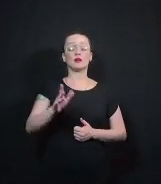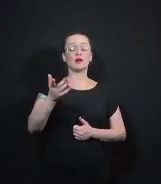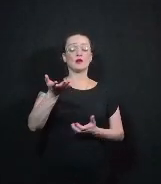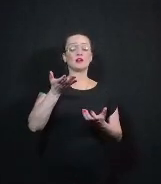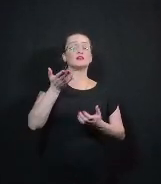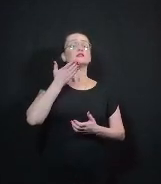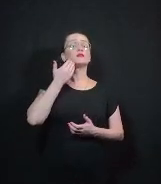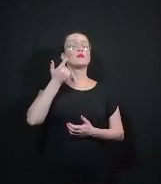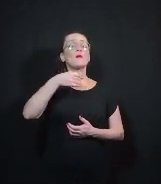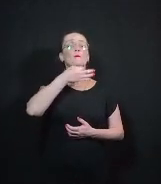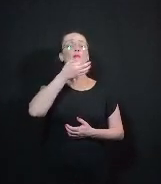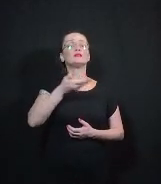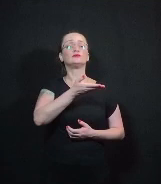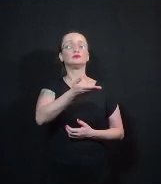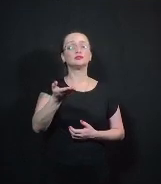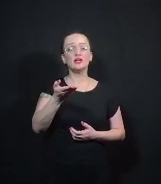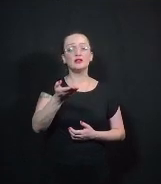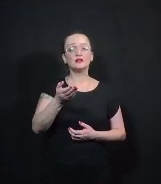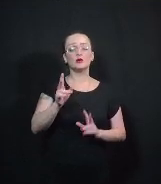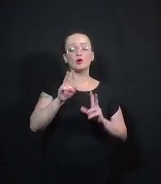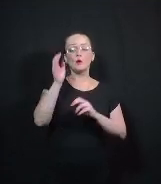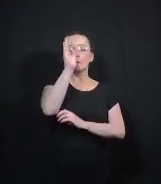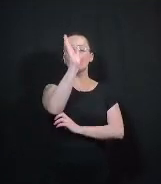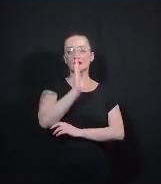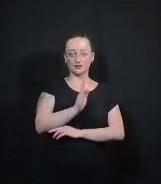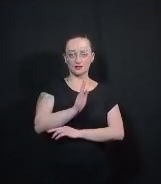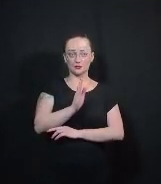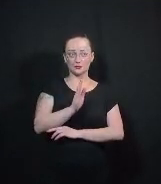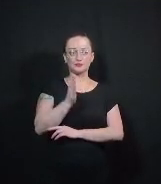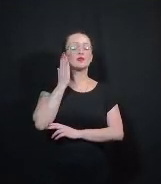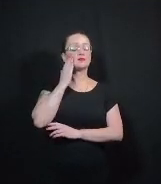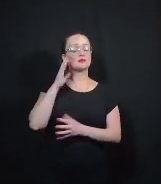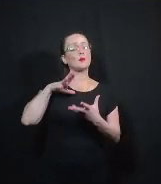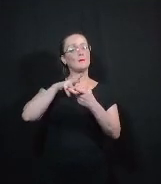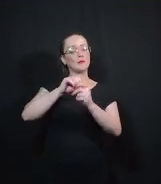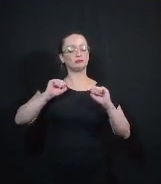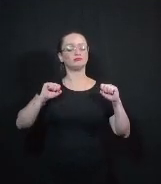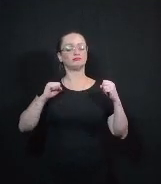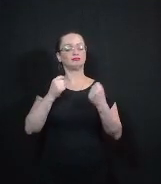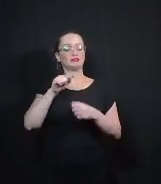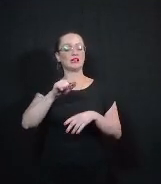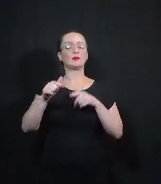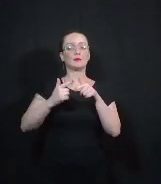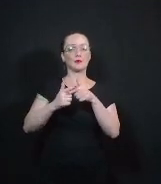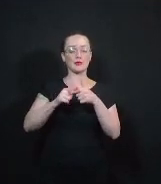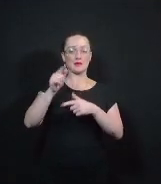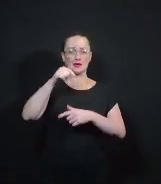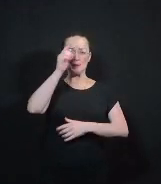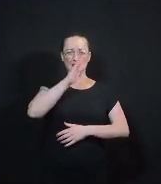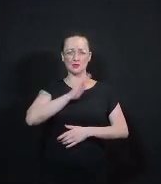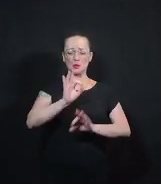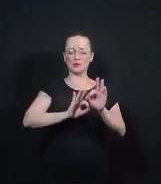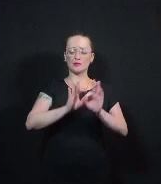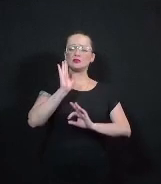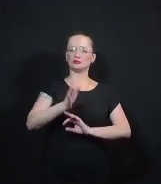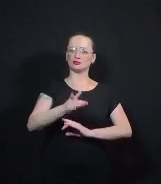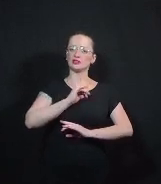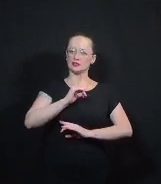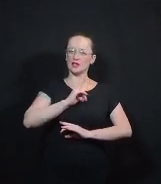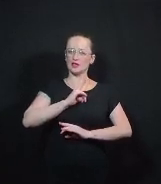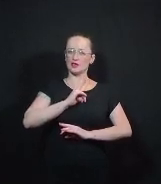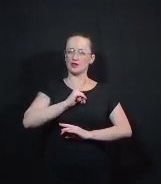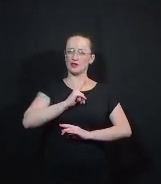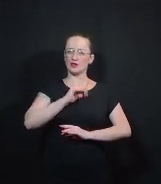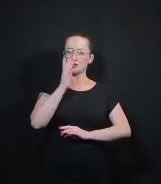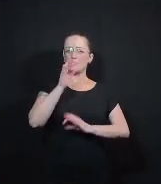assim, o Brasil, eu sei que, enfim, o mundo está enfrentando esse problema. O Brasil está preparado